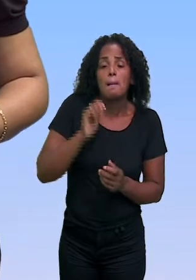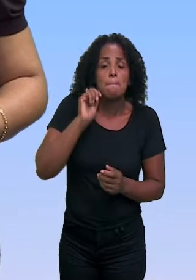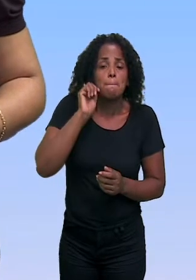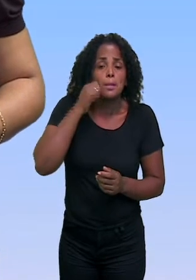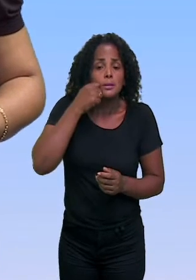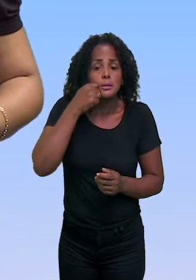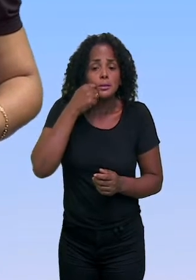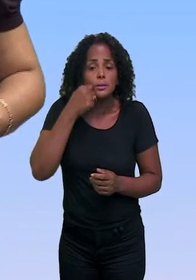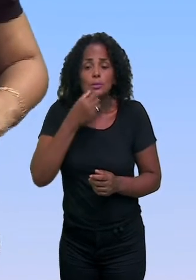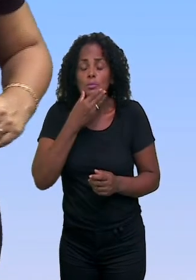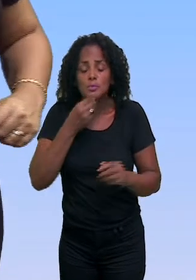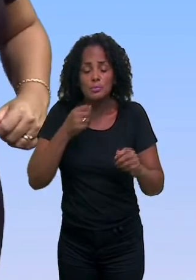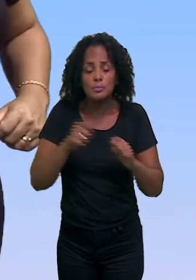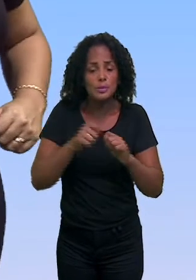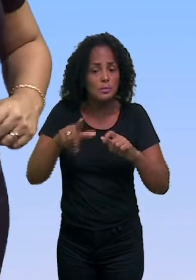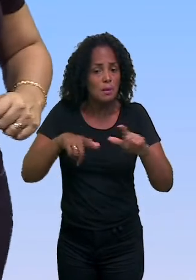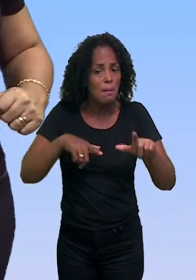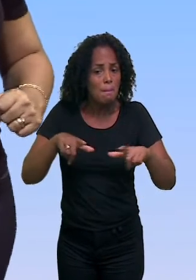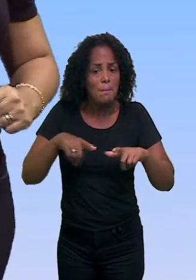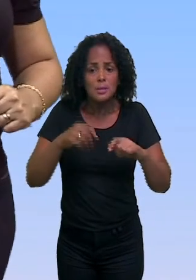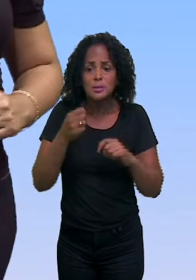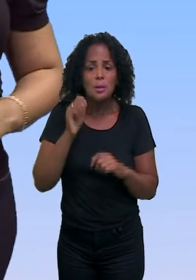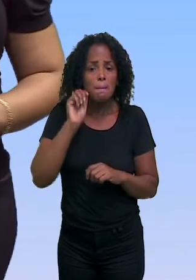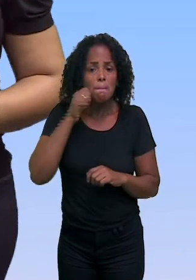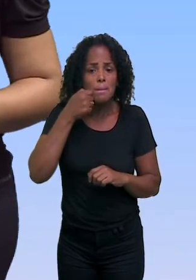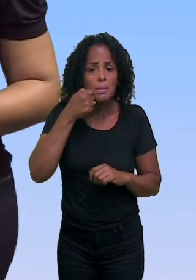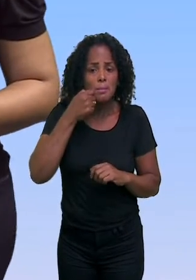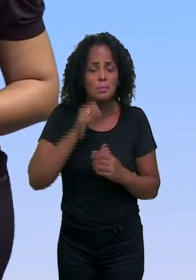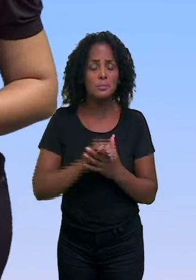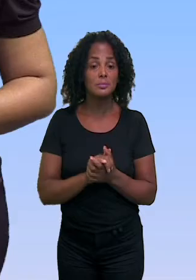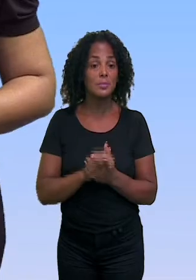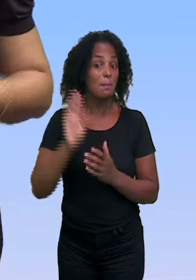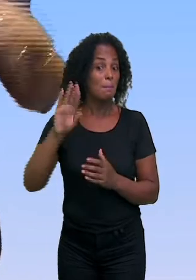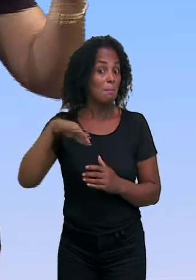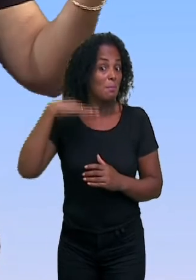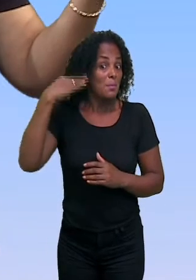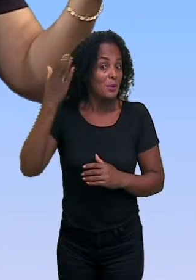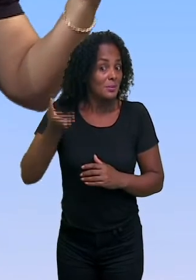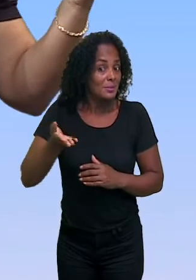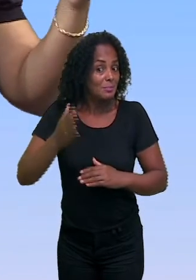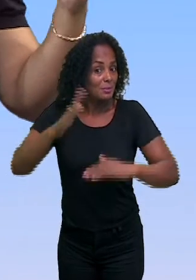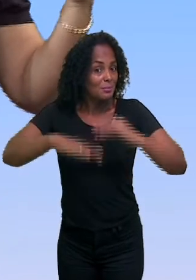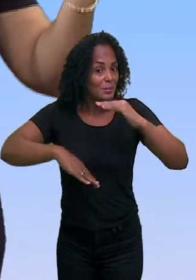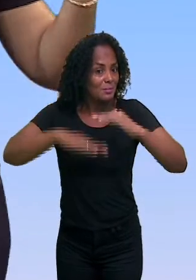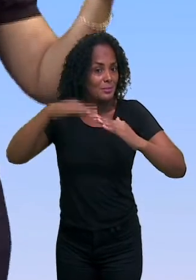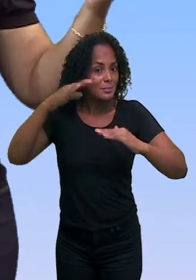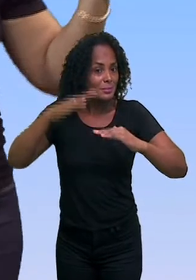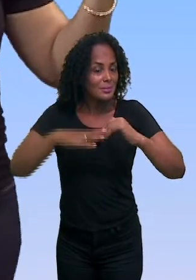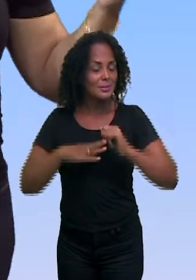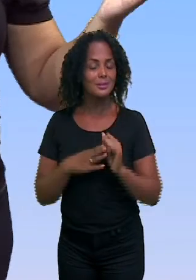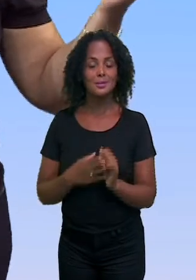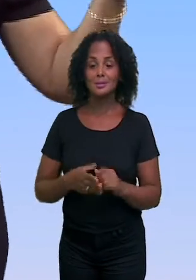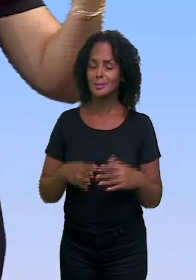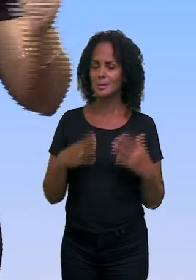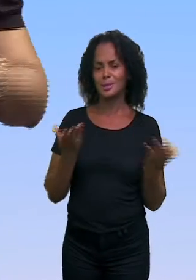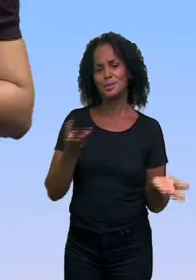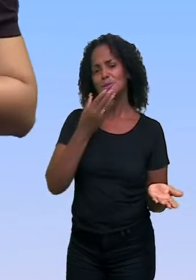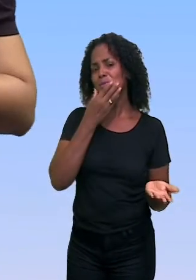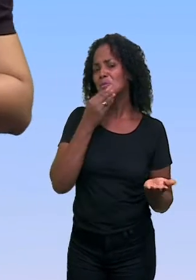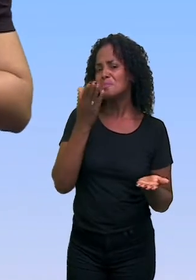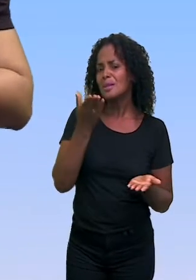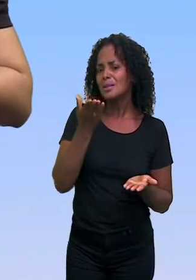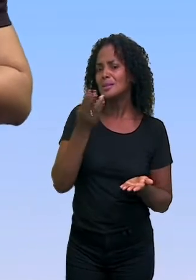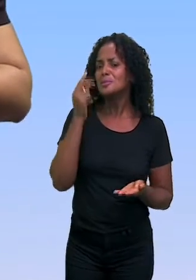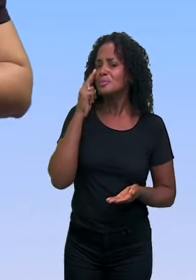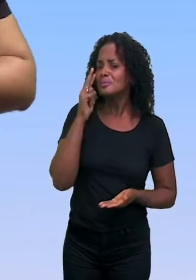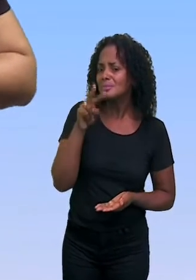padeiro Vamos para o próximo por fashion Oh e agora quem é esse homem simpático que tá